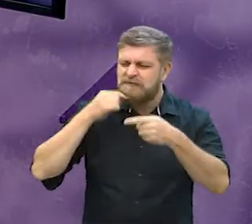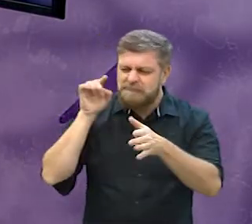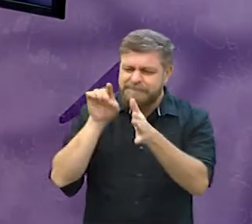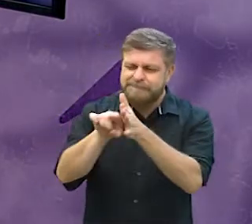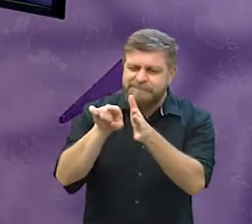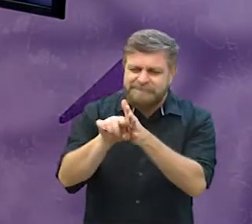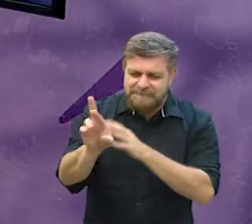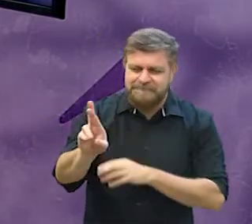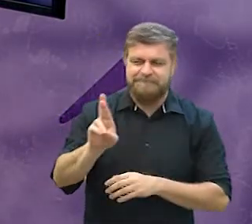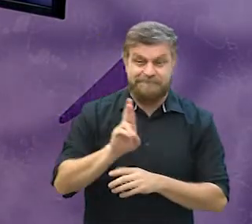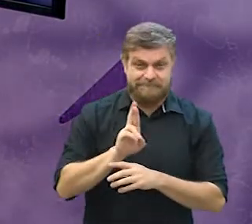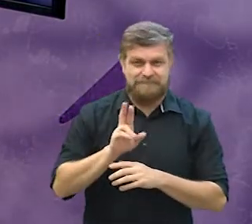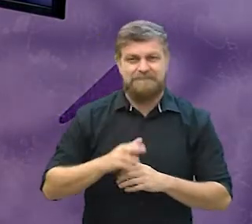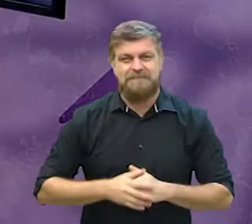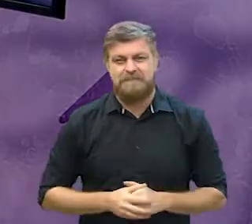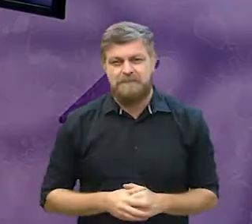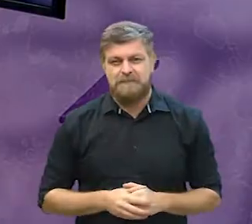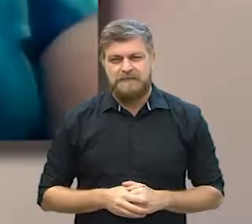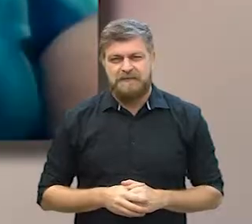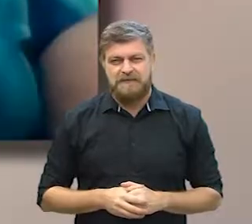esse assunto gera, né?